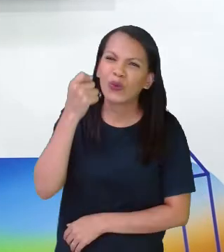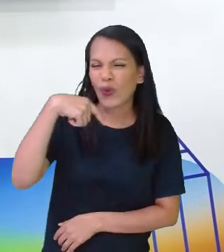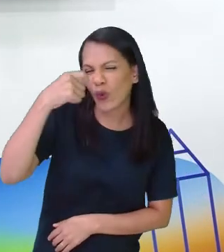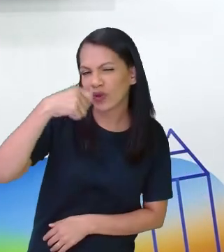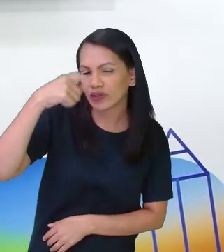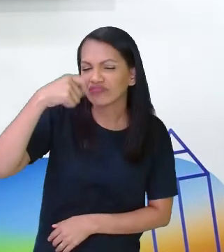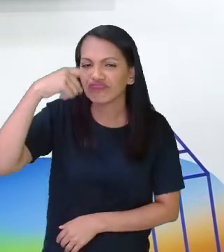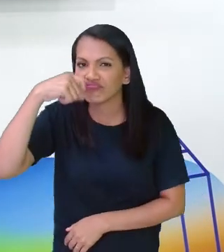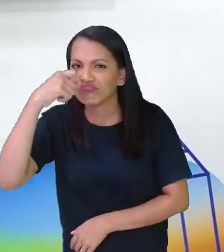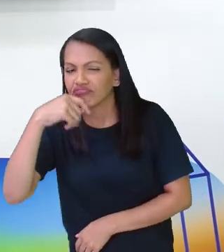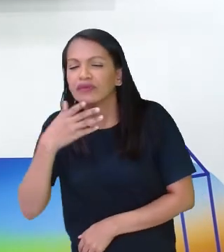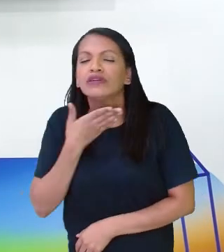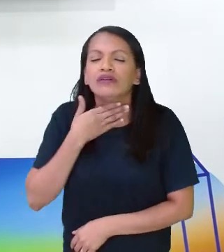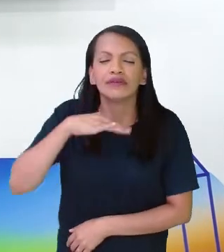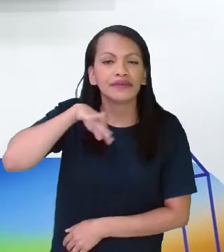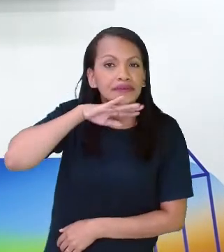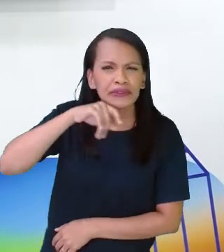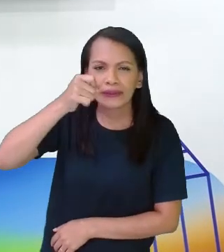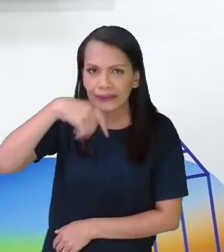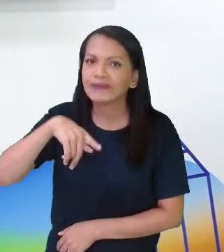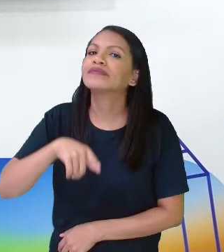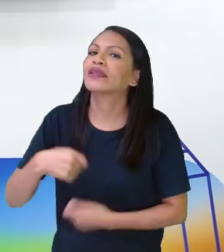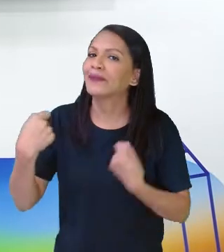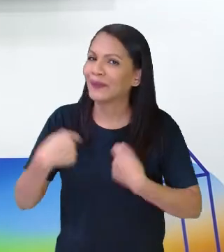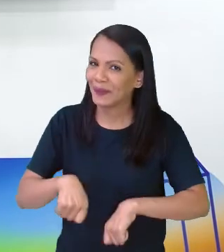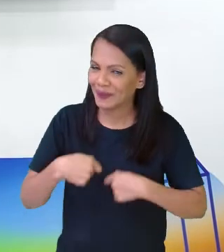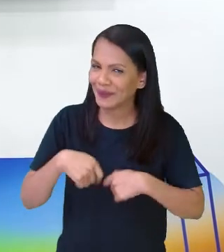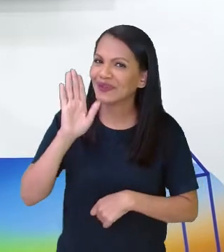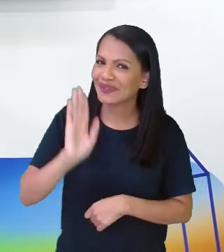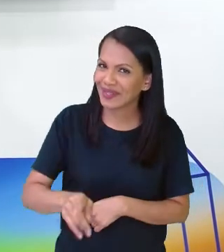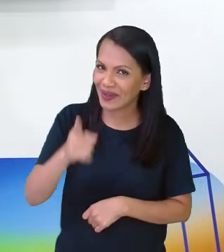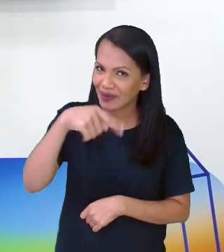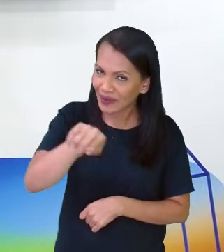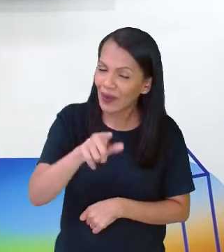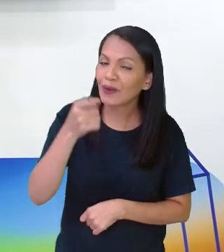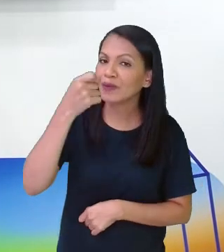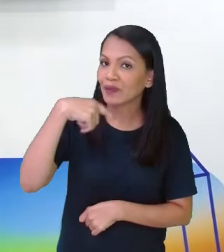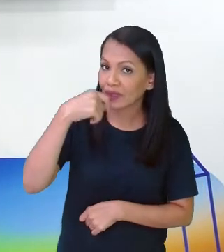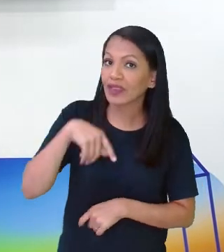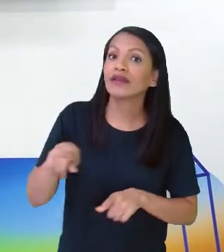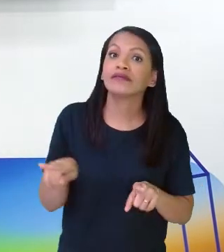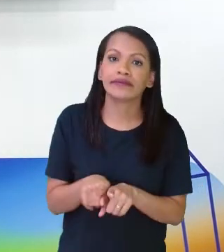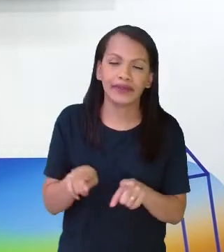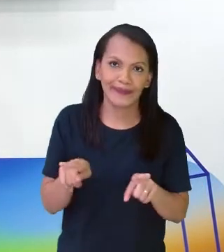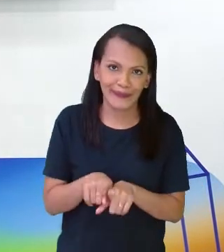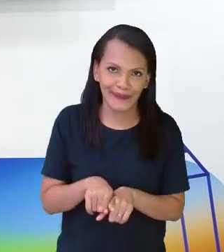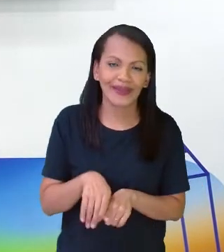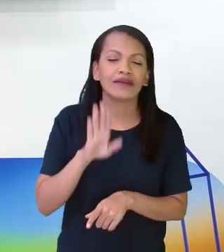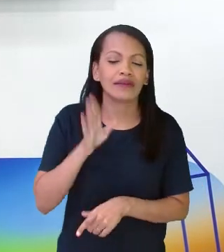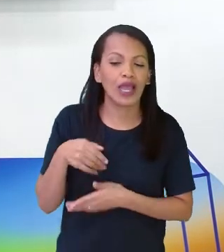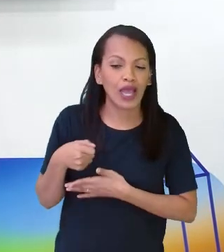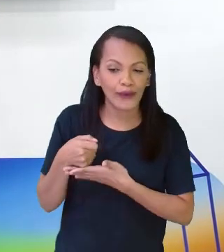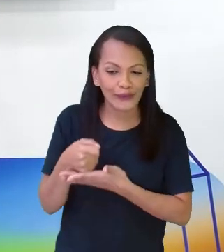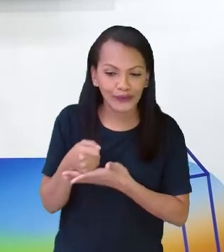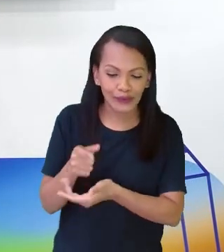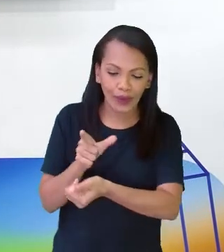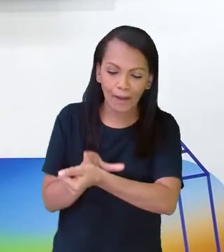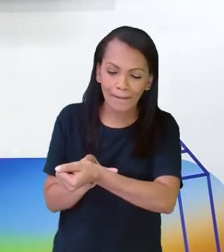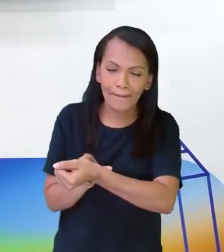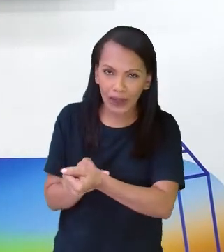com resfriado, tal, toma uma vitamina C, provavelmente alguém já deve ter ouvido isso. Mas a vitamina C também auxilia